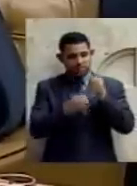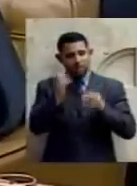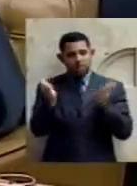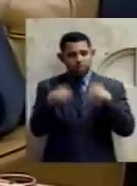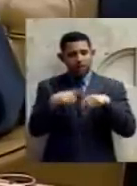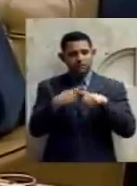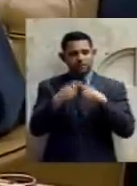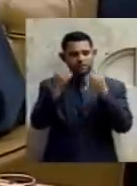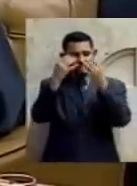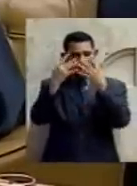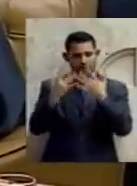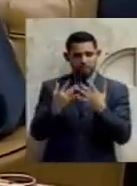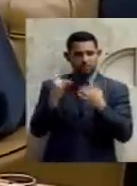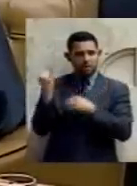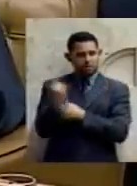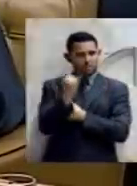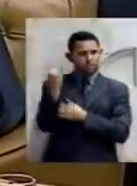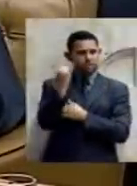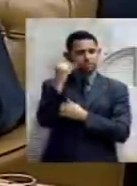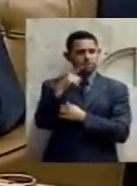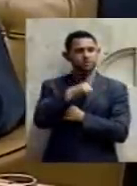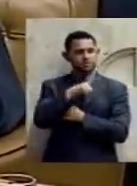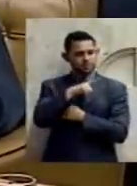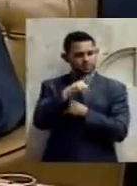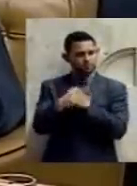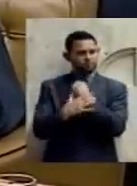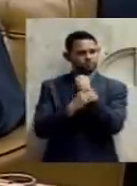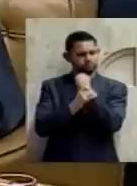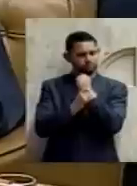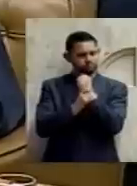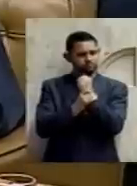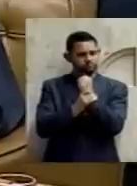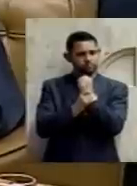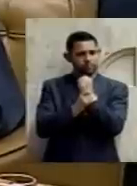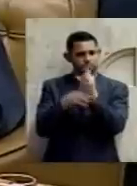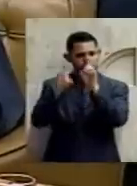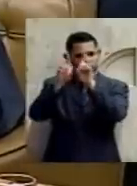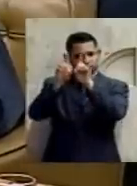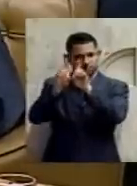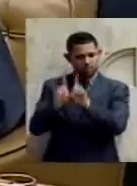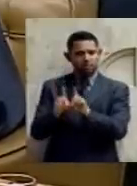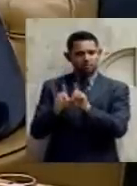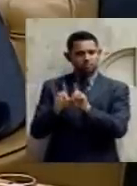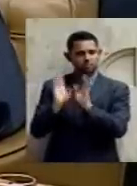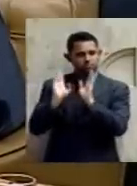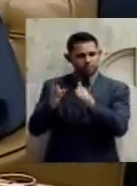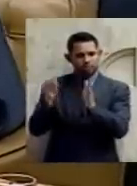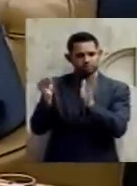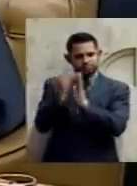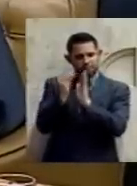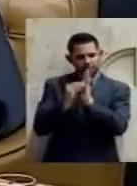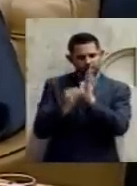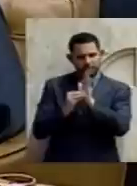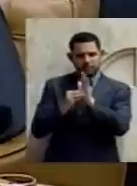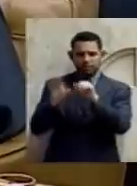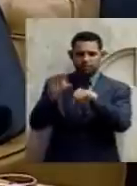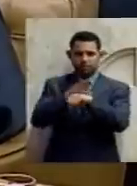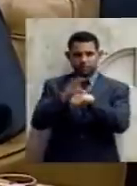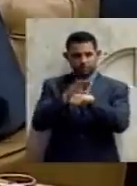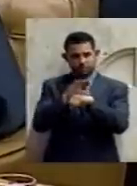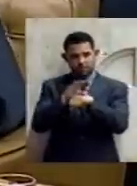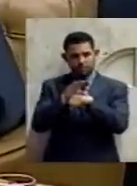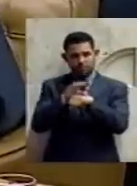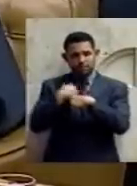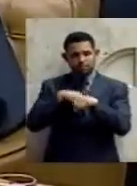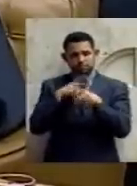dar ênfase à necessidade de garantir a efetividade dos direitos plasmados na Carta da República, na